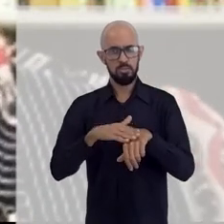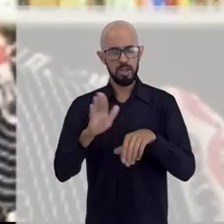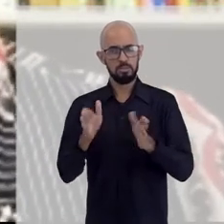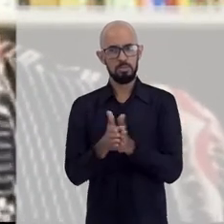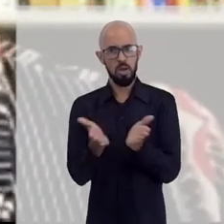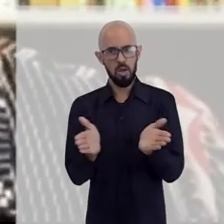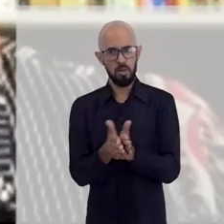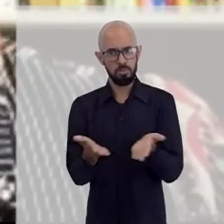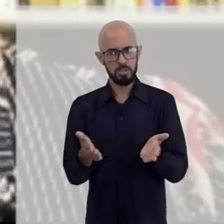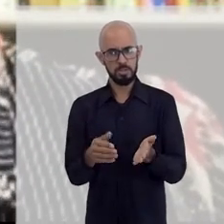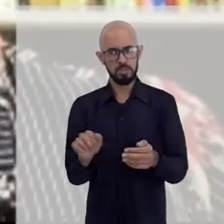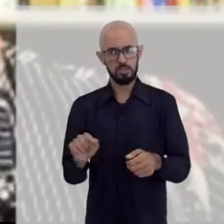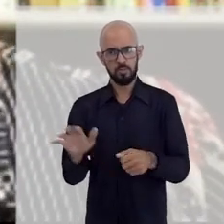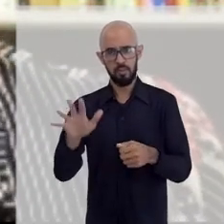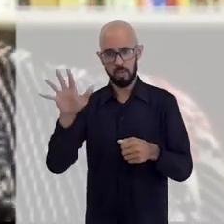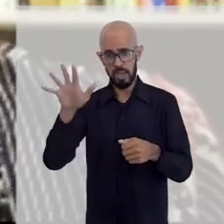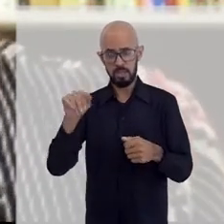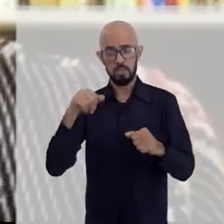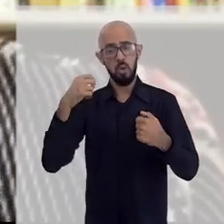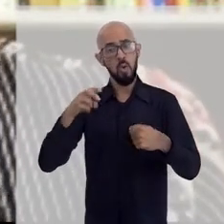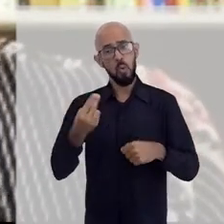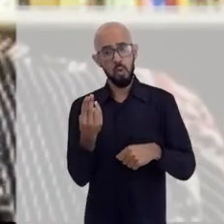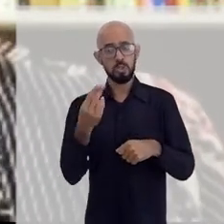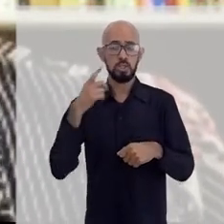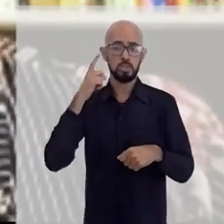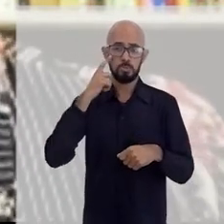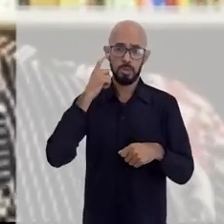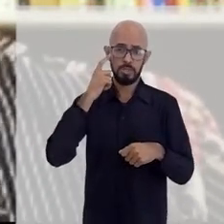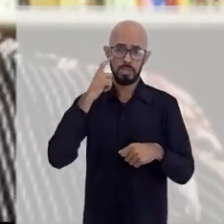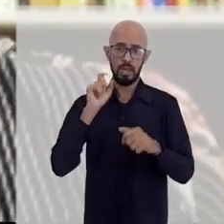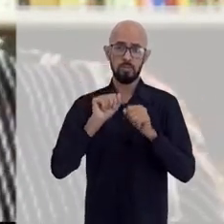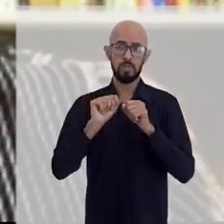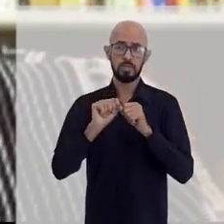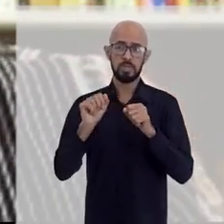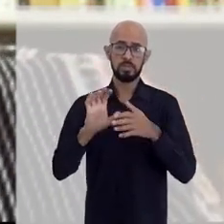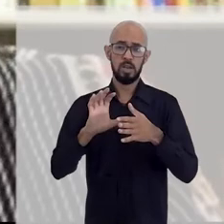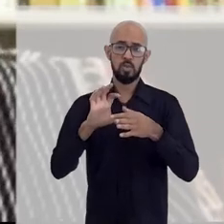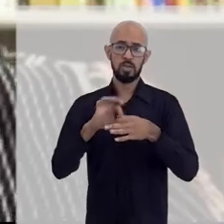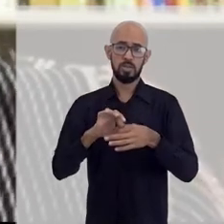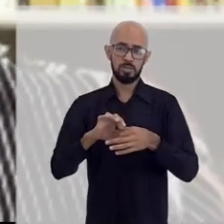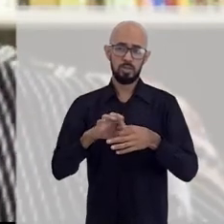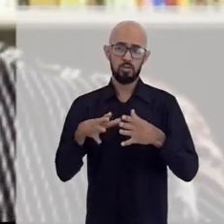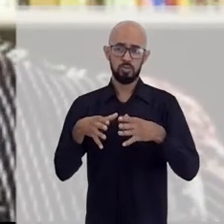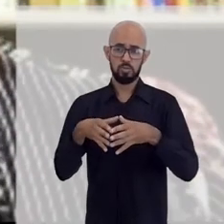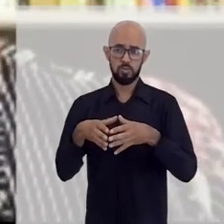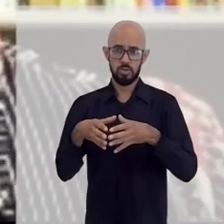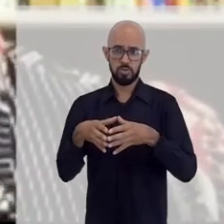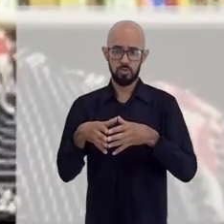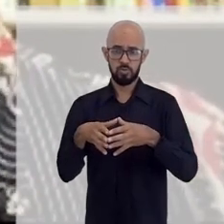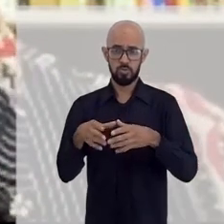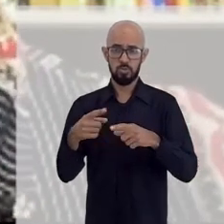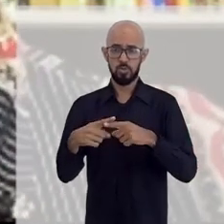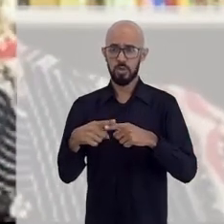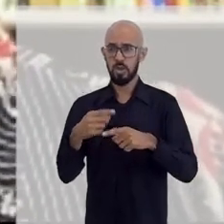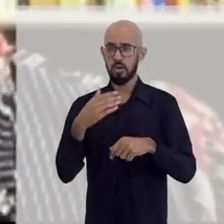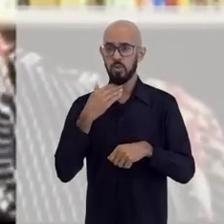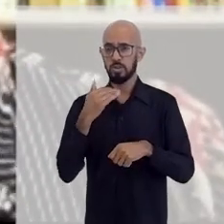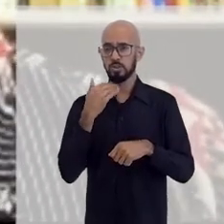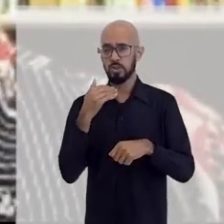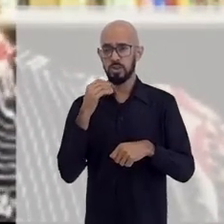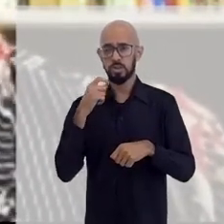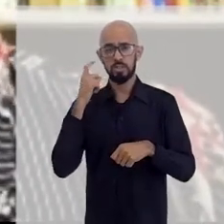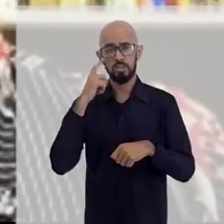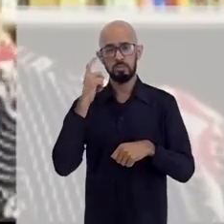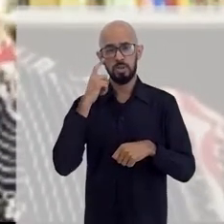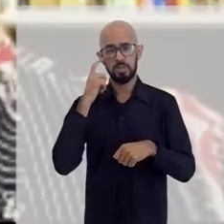mais periféricos, ou é a gente repensar e fazer essa conexão com esses coletivos, porque não adianta muita gente pensar